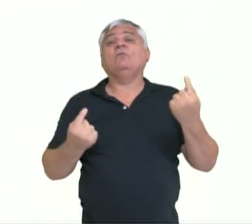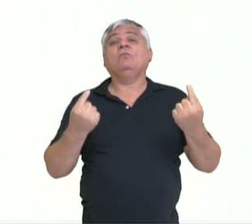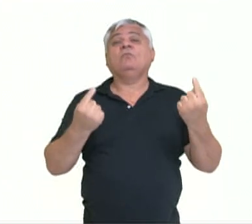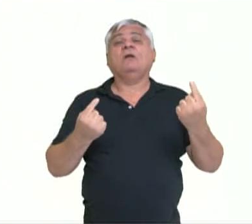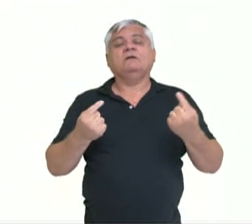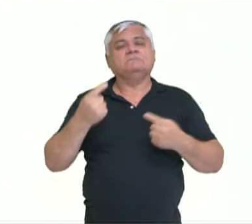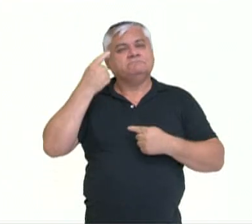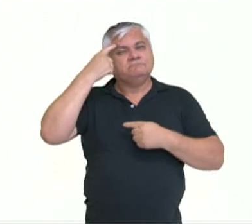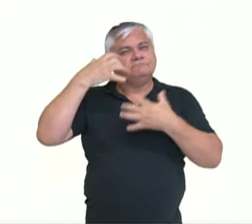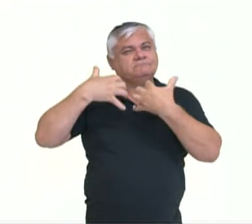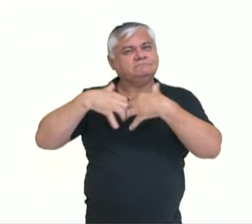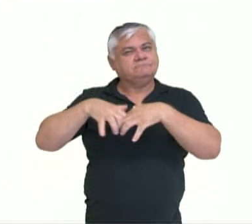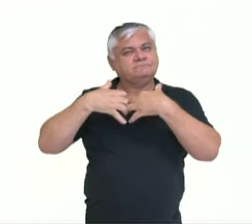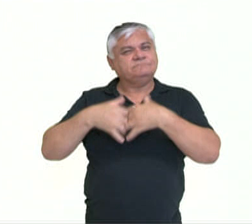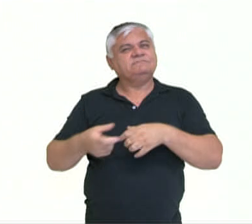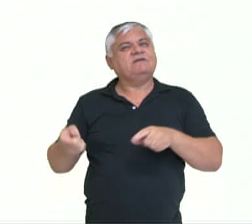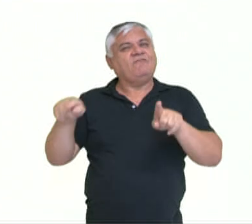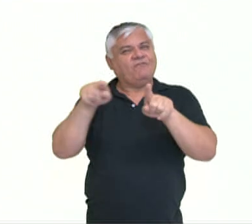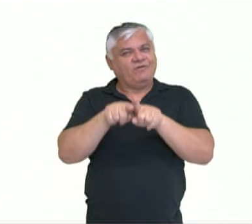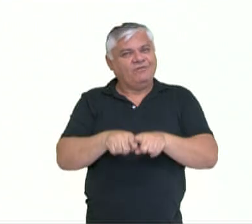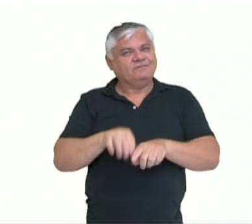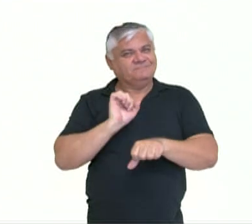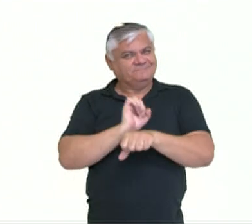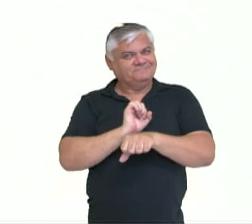responda e nós já voltamos para corrigir, bien?